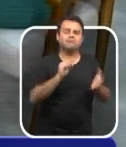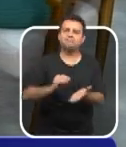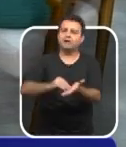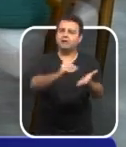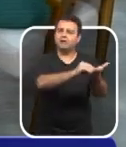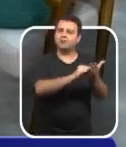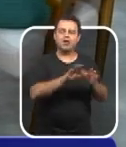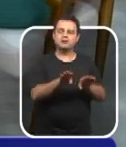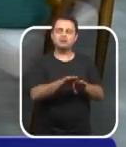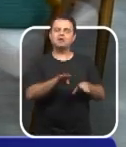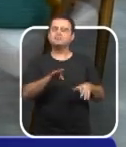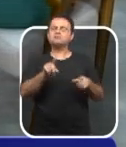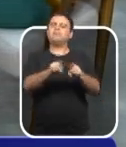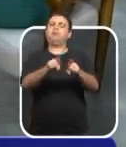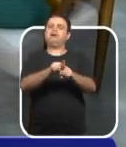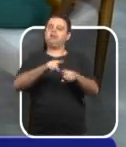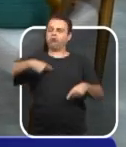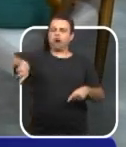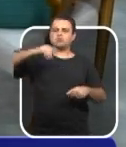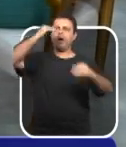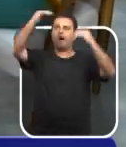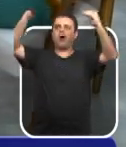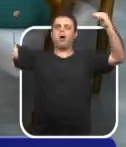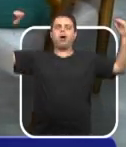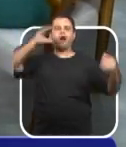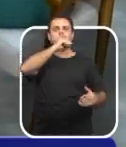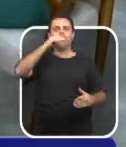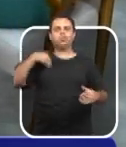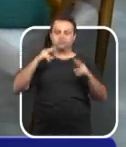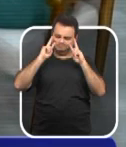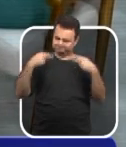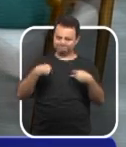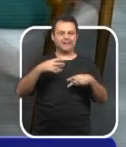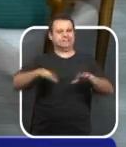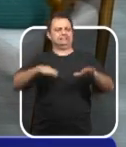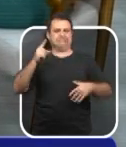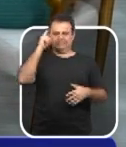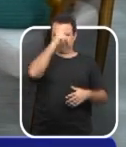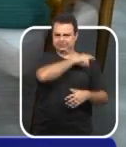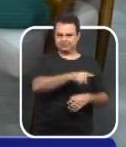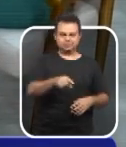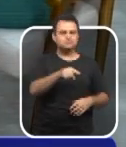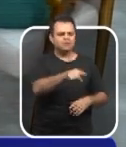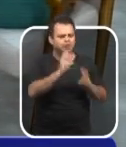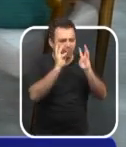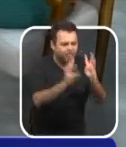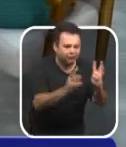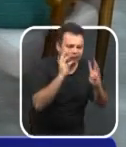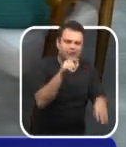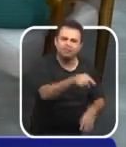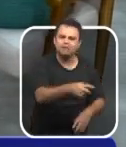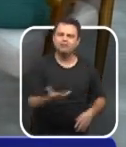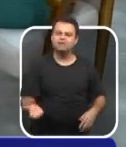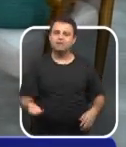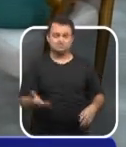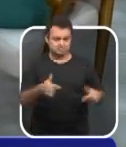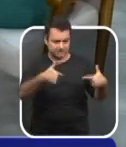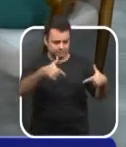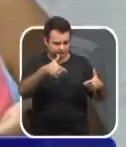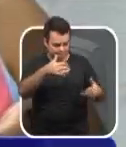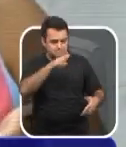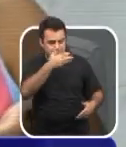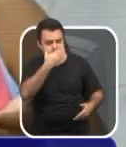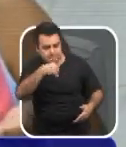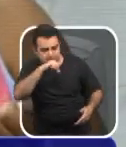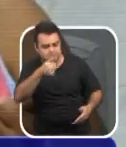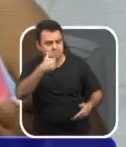falar, nem a gente. Não são ouvidos. O que está o sentimento daquela criança? Como que foi o reflexo da perda do trabalho